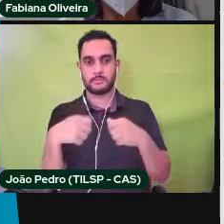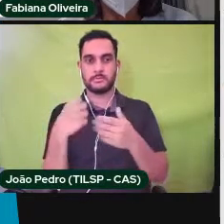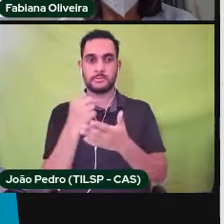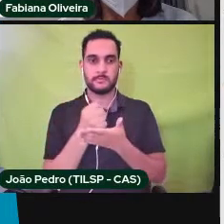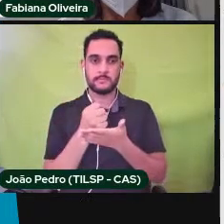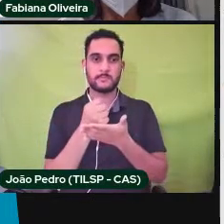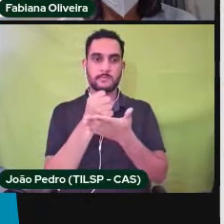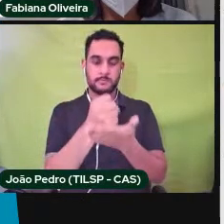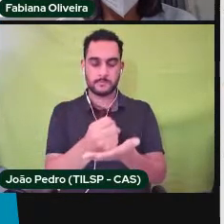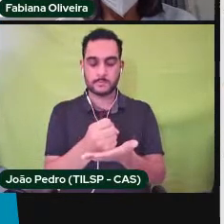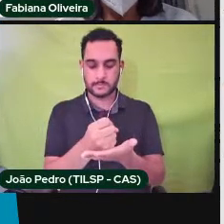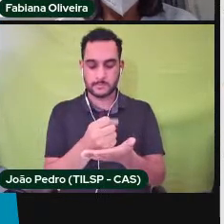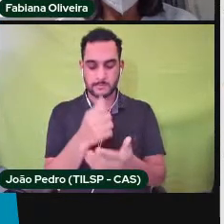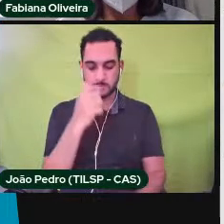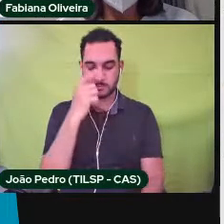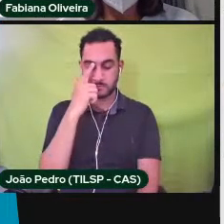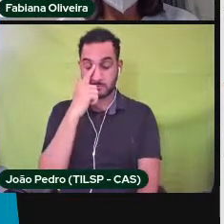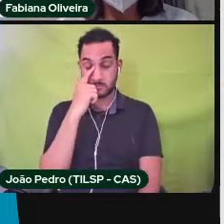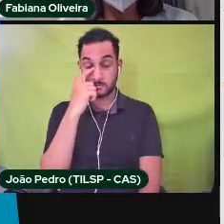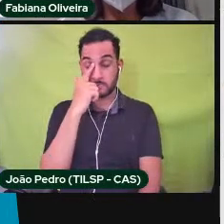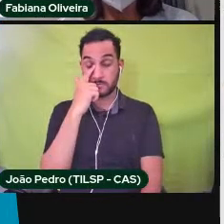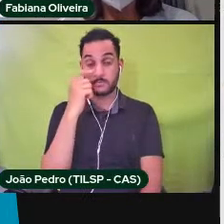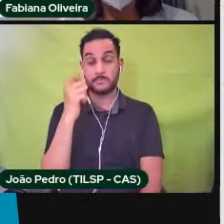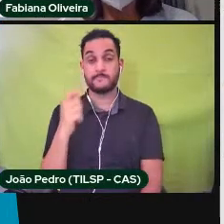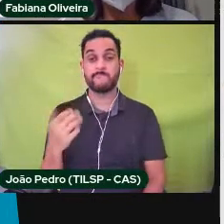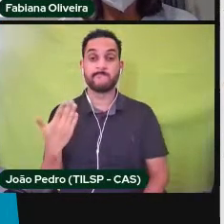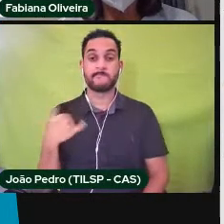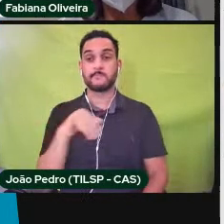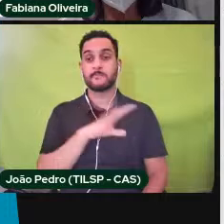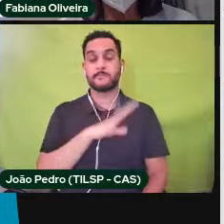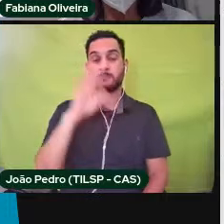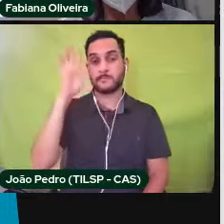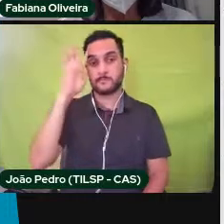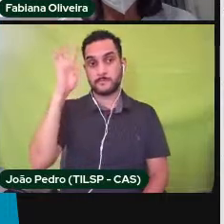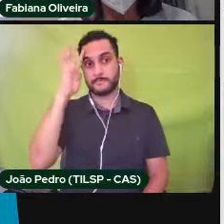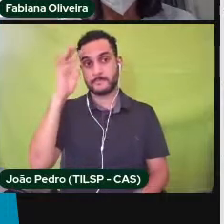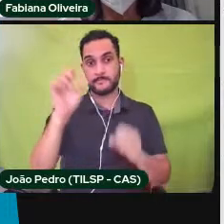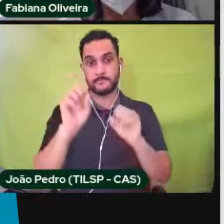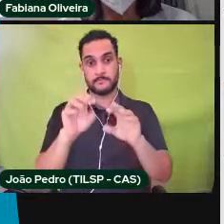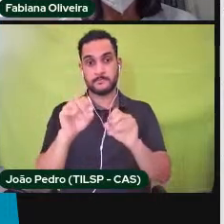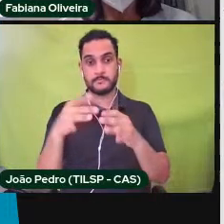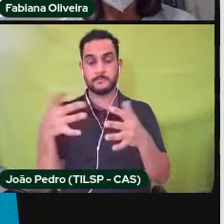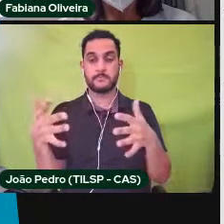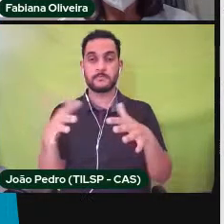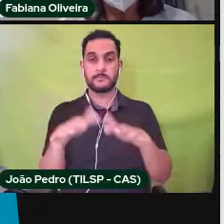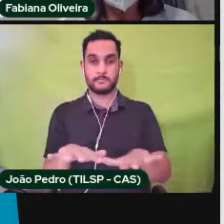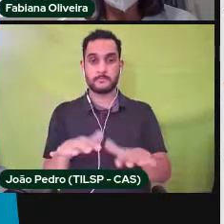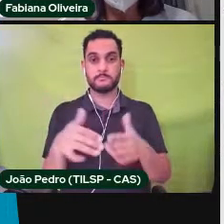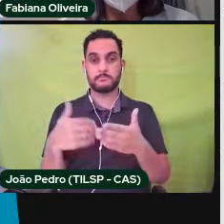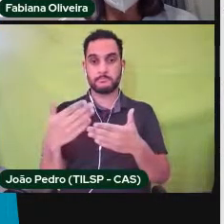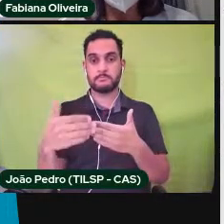de profissionais. Ao pensar no sistema educacional inclusivo nos itens seguintes, é também